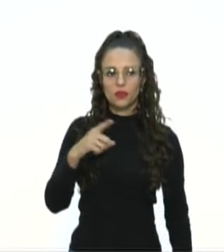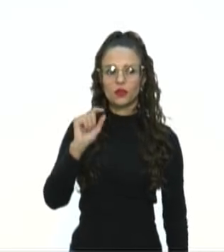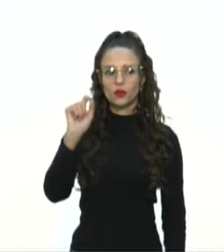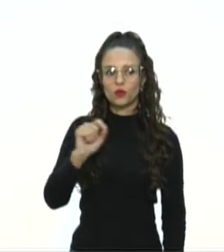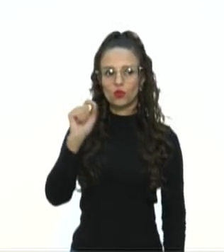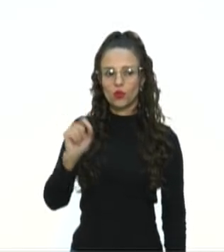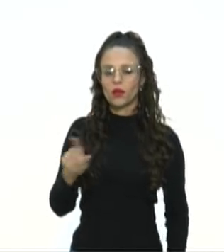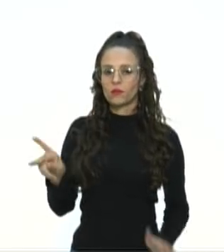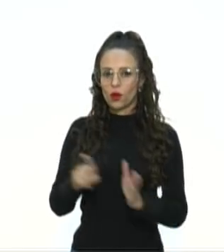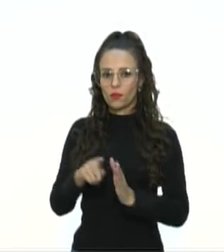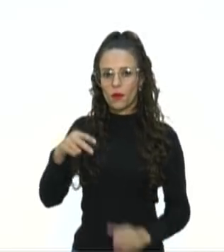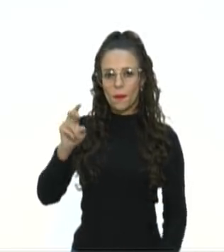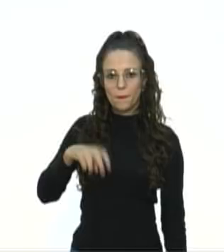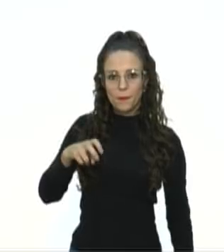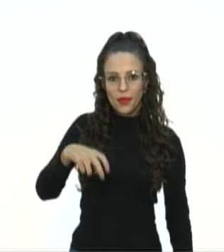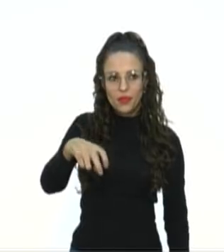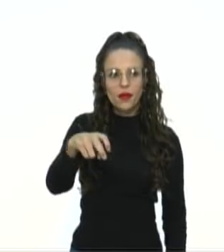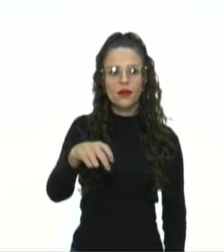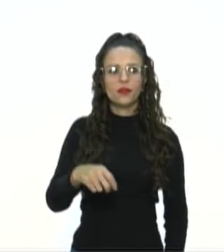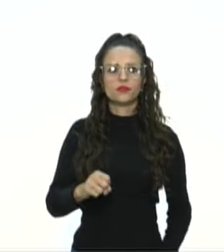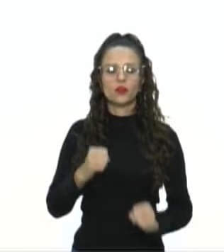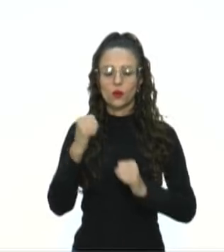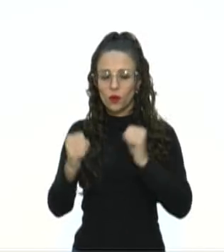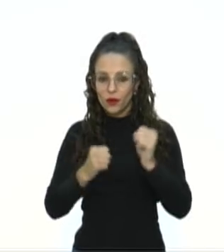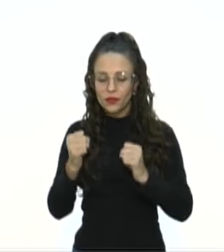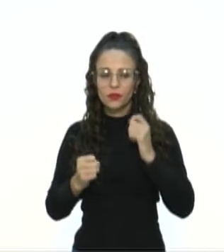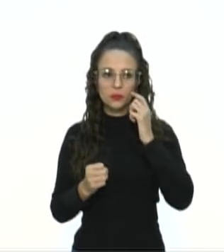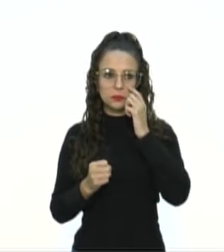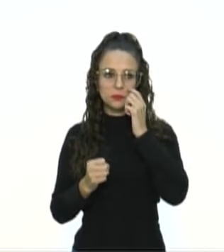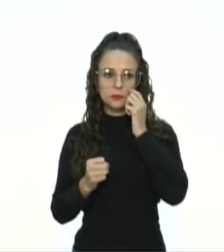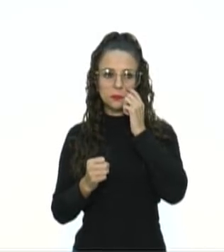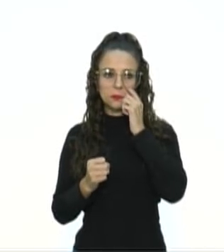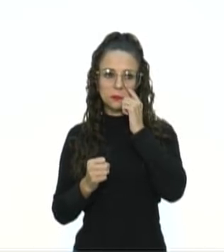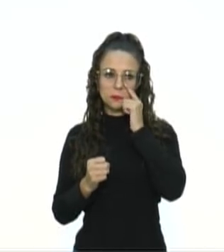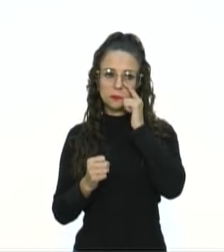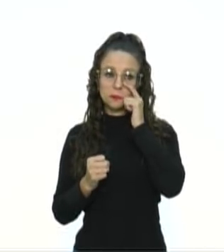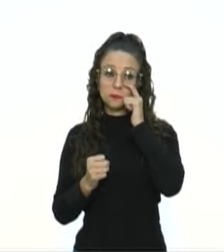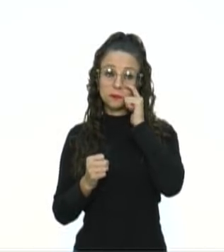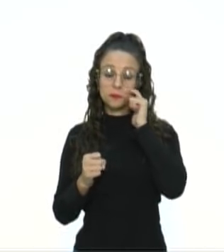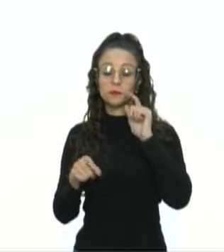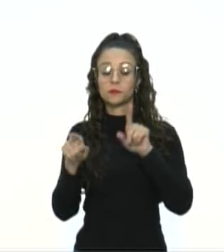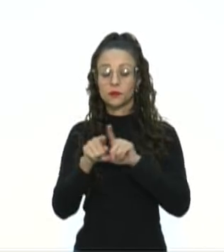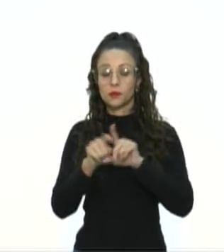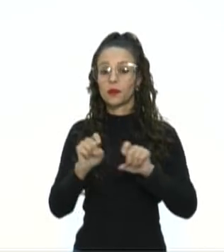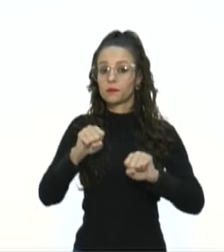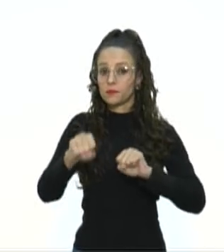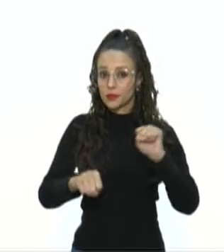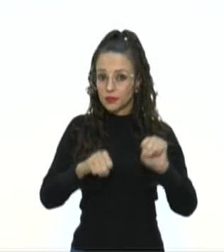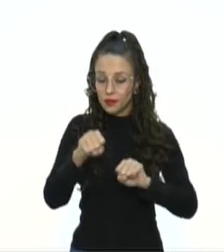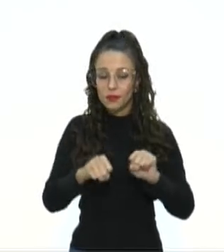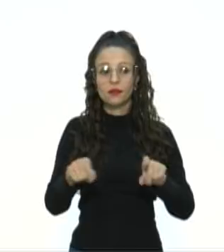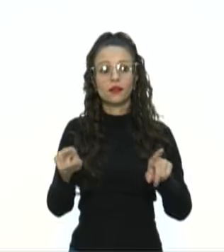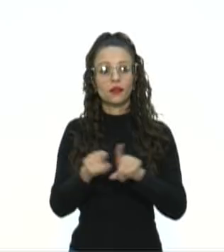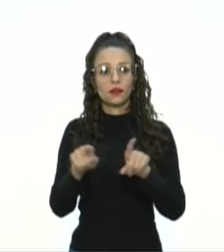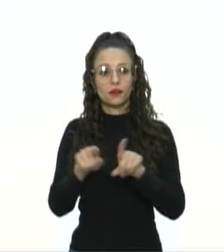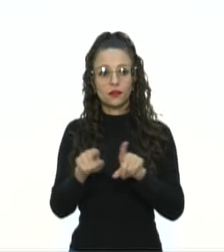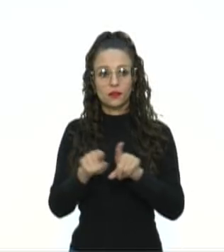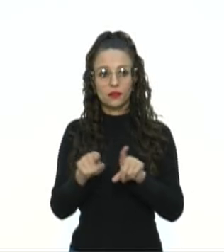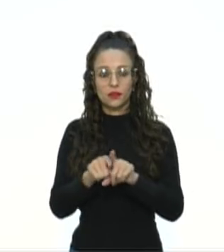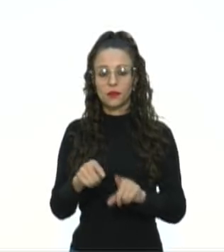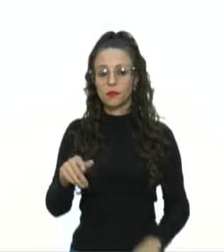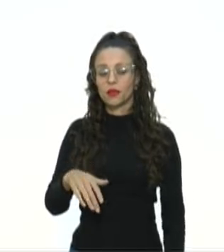de pedestre, né, além que é a corrida, né, pedestre, temos a orientação feita em bicicleta também, a orientação para atletas